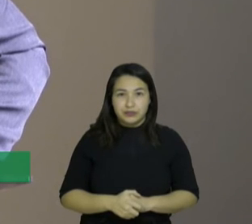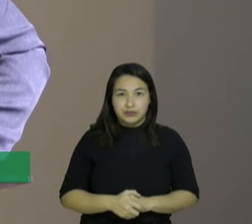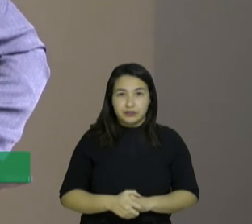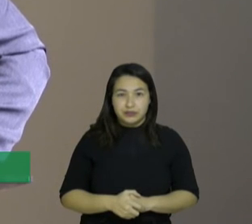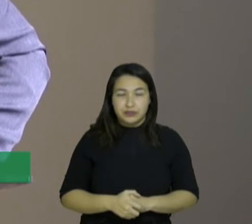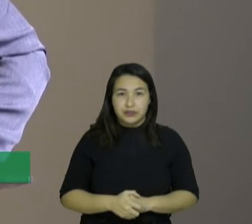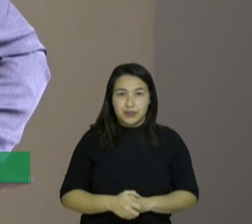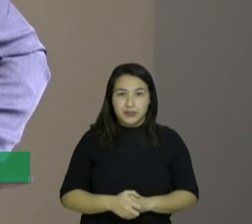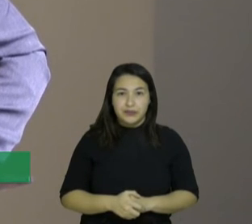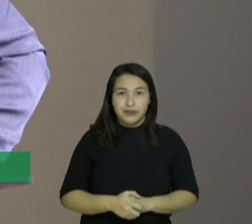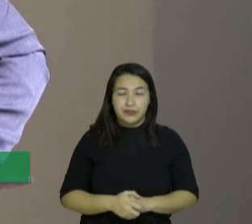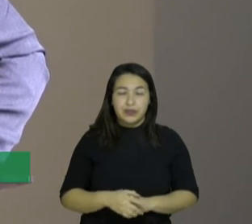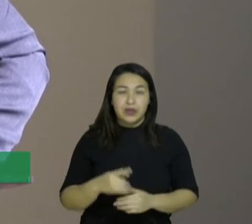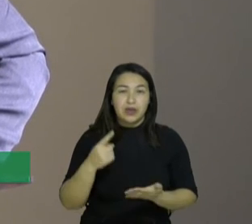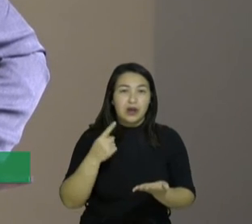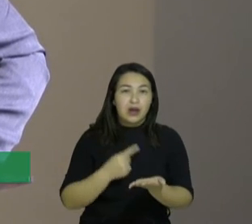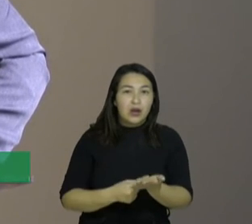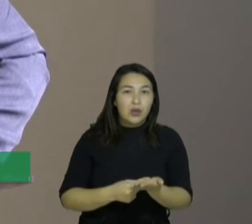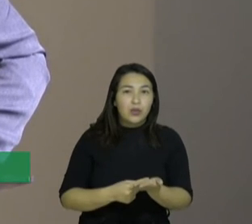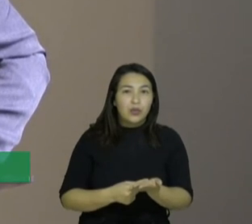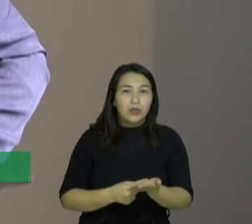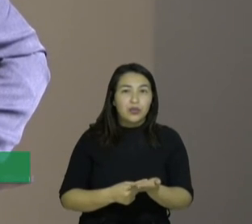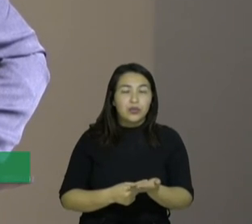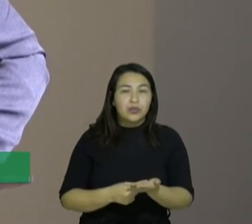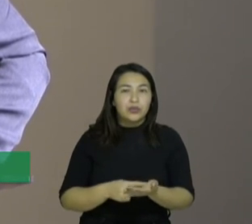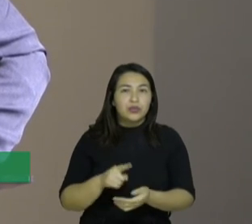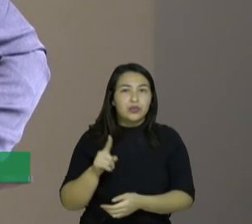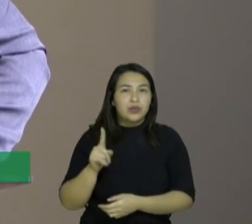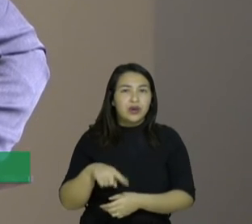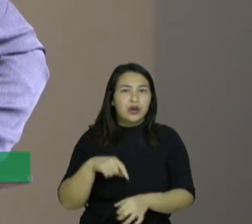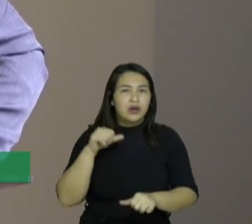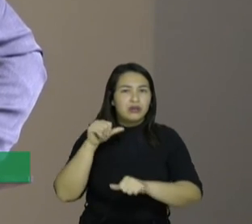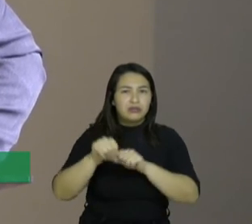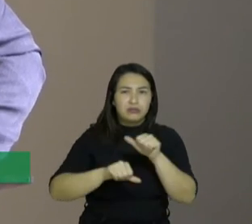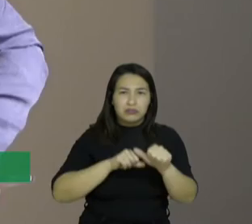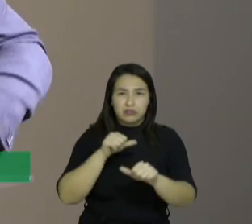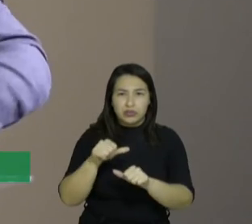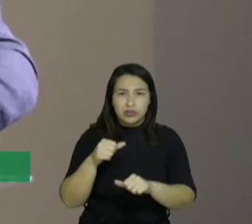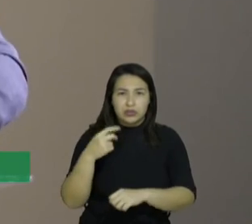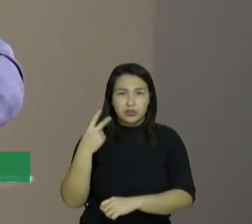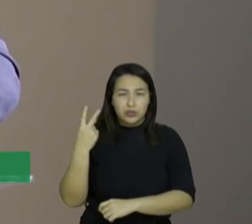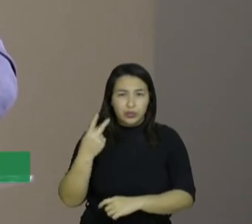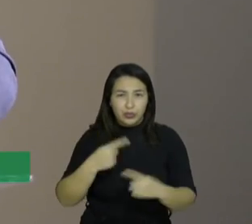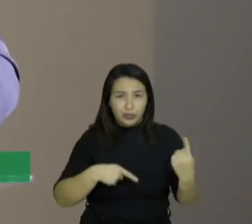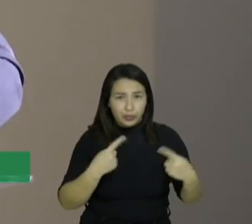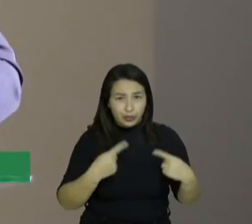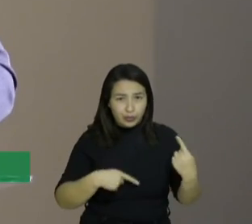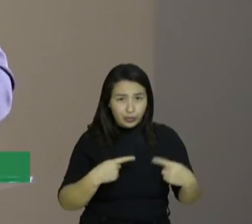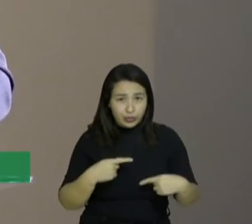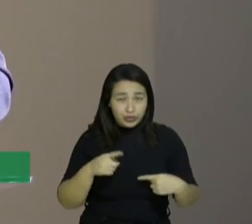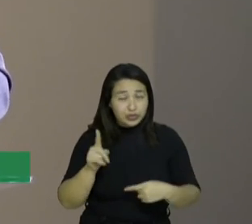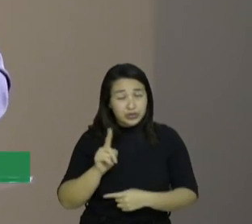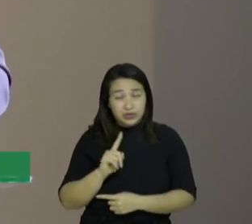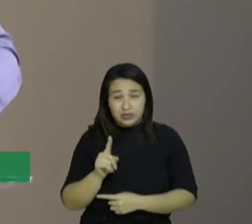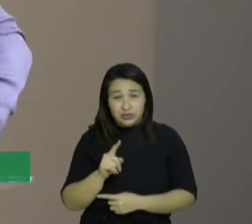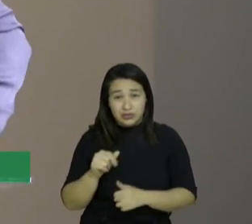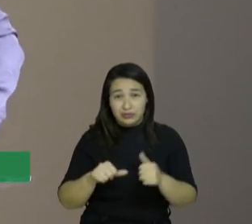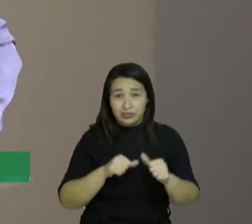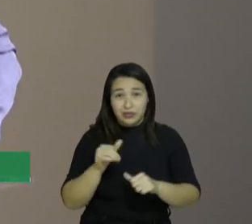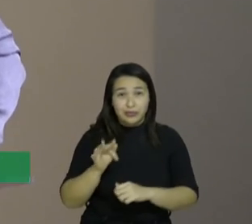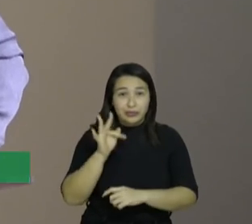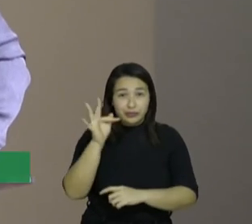o destino deste acordo Lemos de que não estamos apenas moldando políticas estamos moldando o futuro